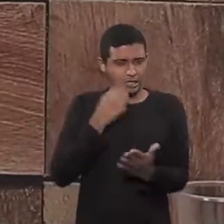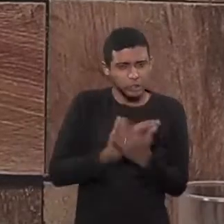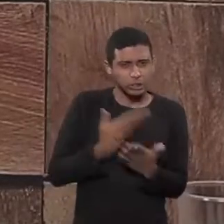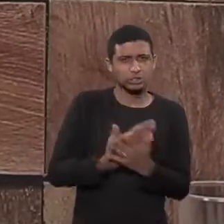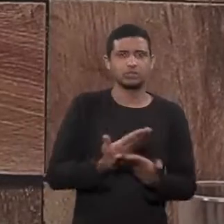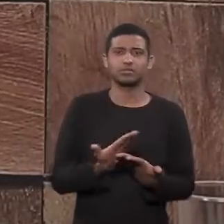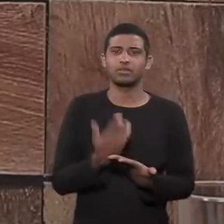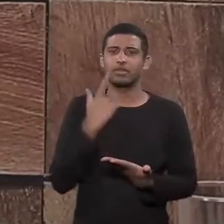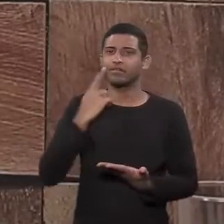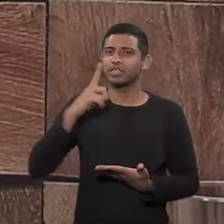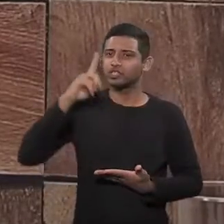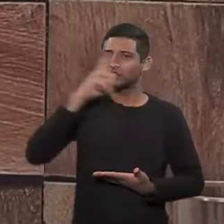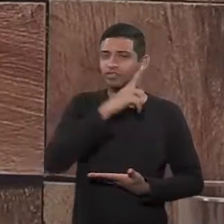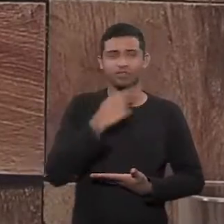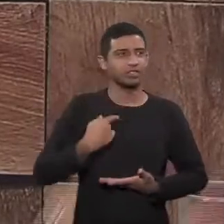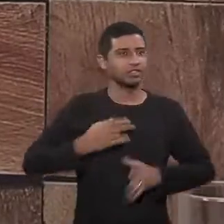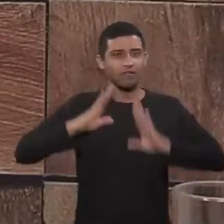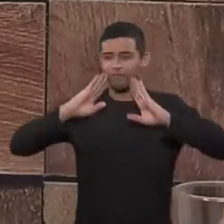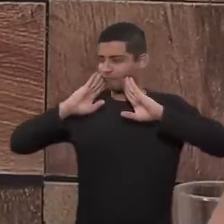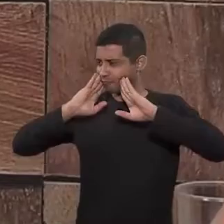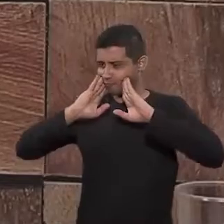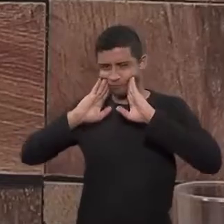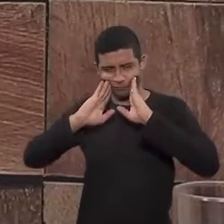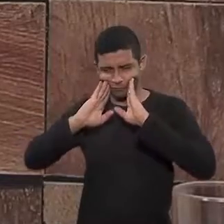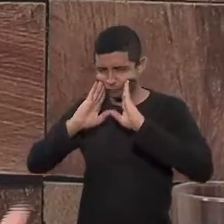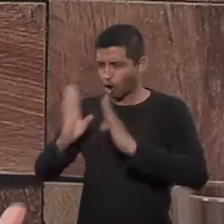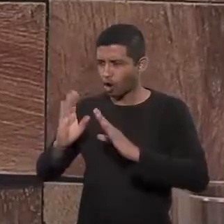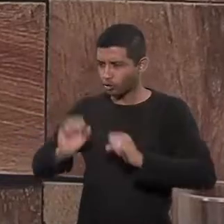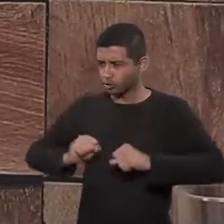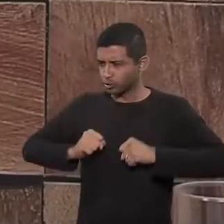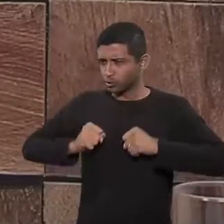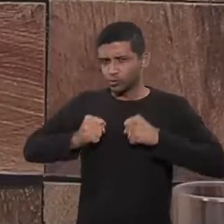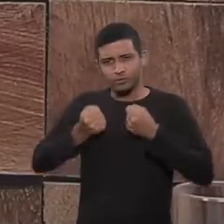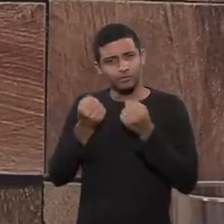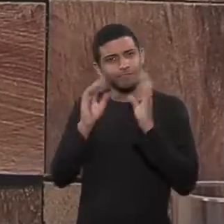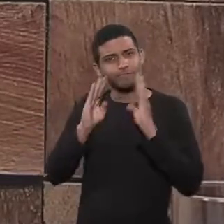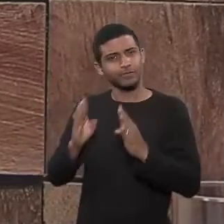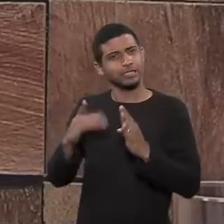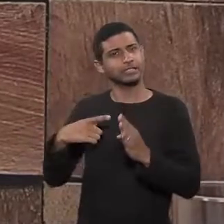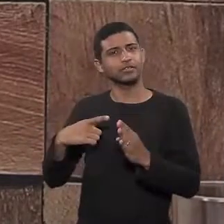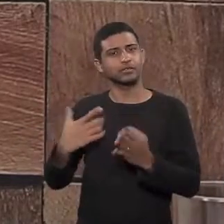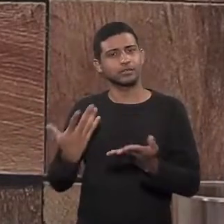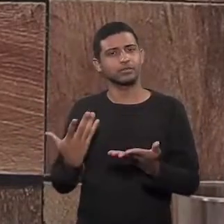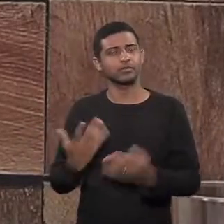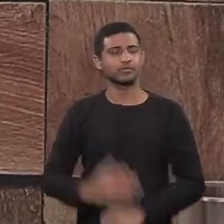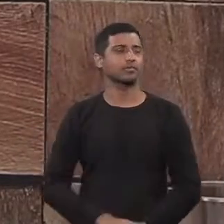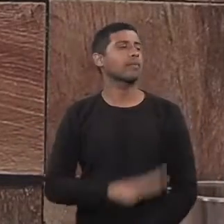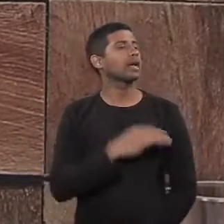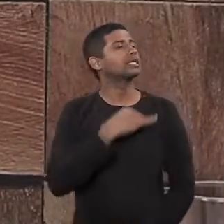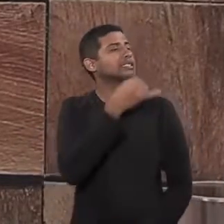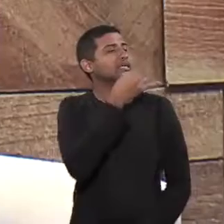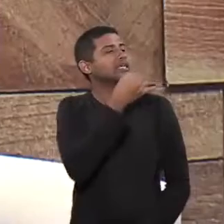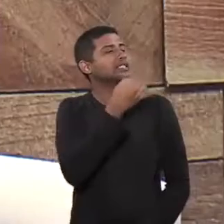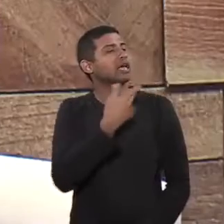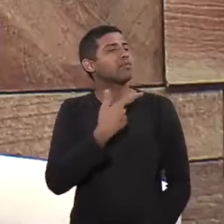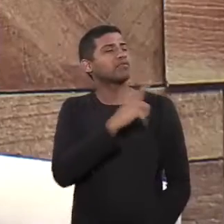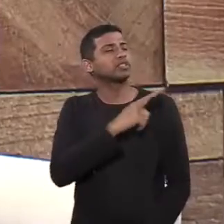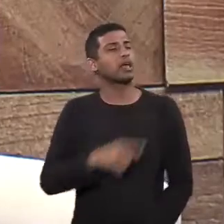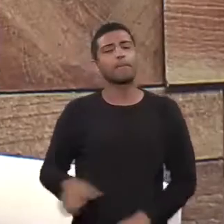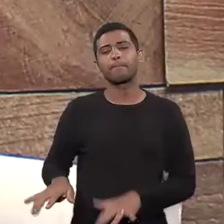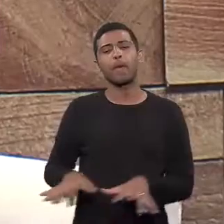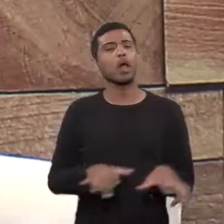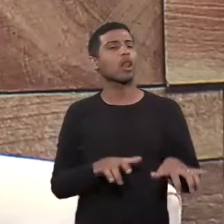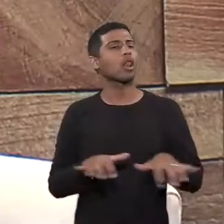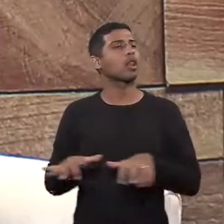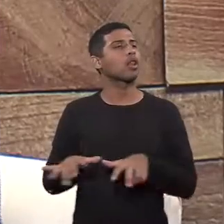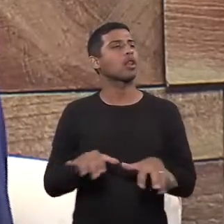talvez porque fosse mais difícil, você tinha uma garra maior em alguns aspectos. E, por exemplo, para